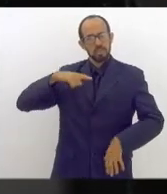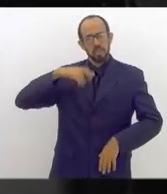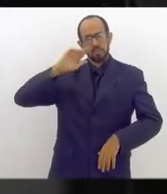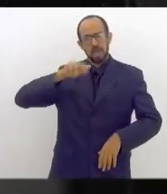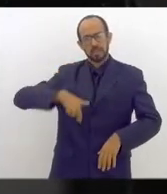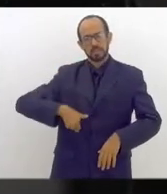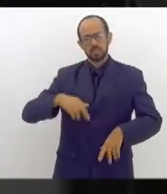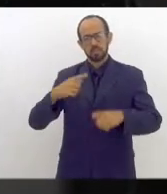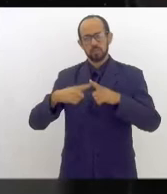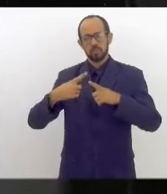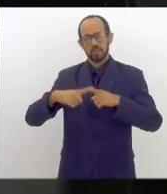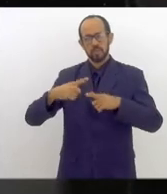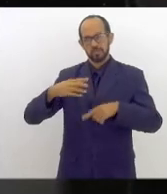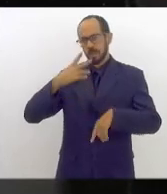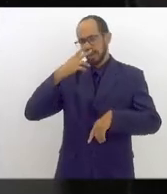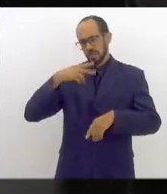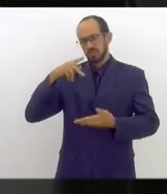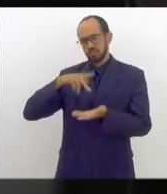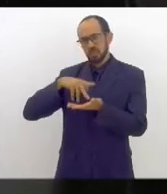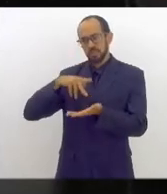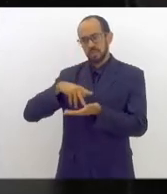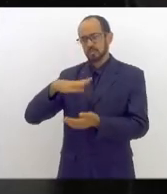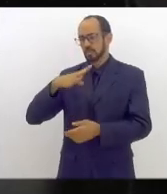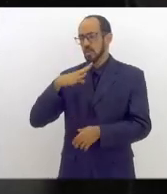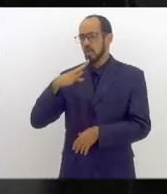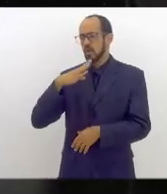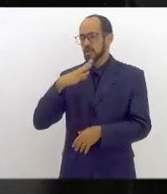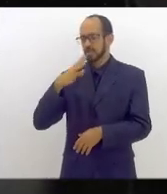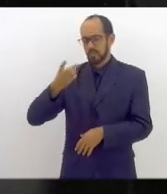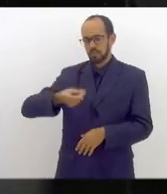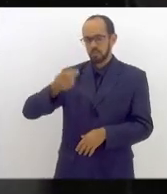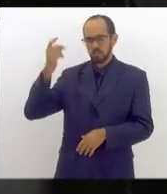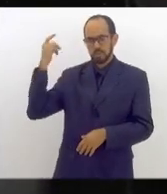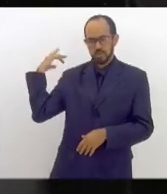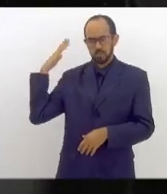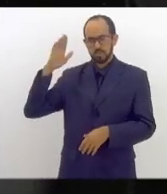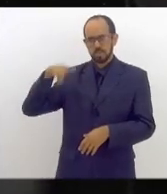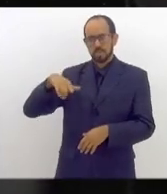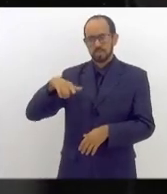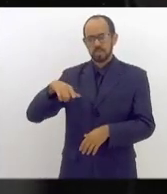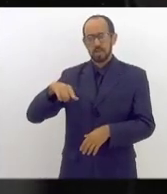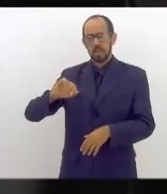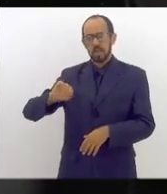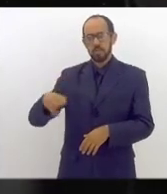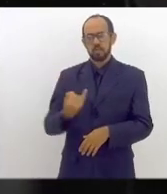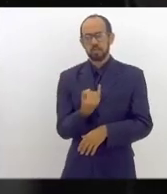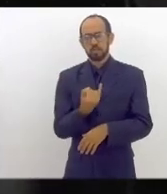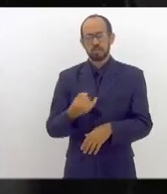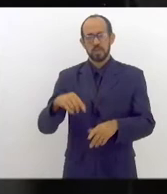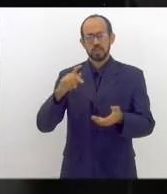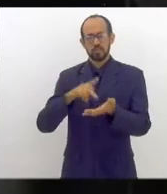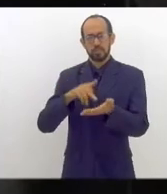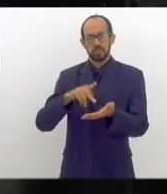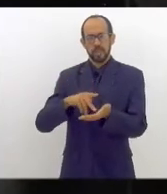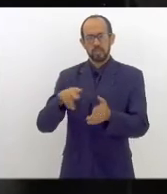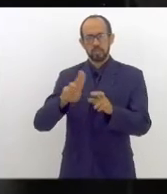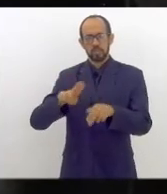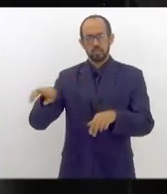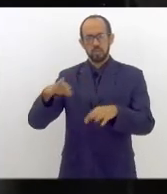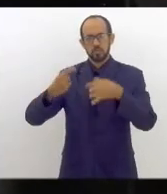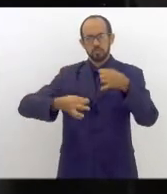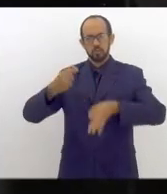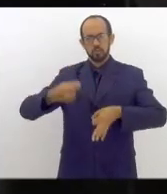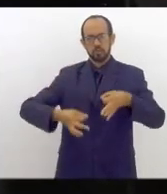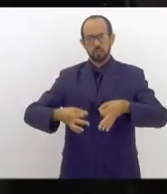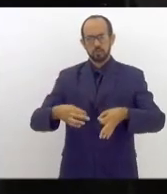porque é como se nós nos conhecessemos há muito tempo mas é oportunidade de realmente em nome do tribunal como